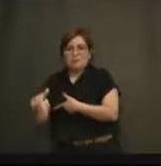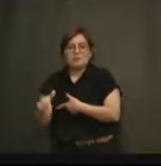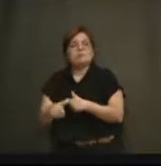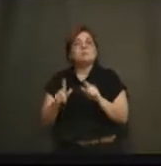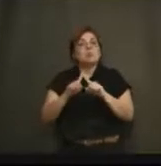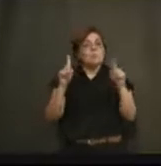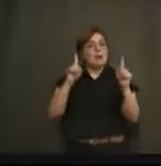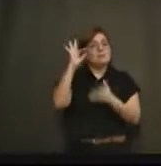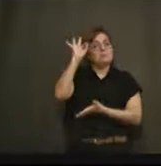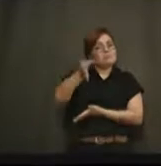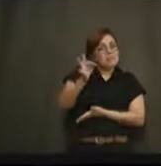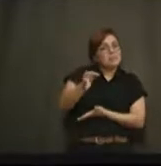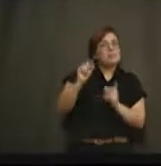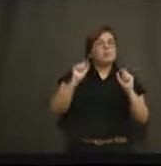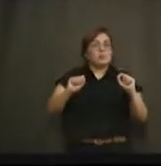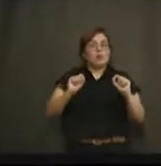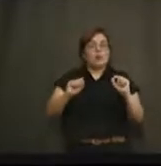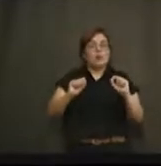certamente